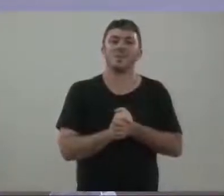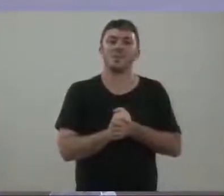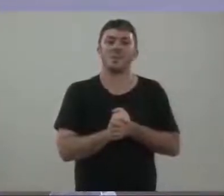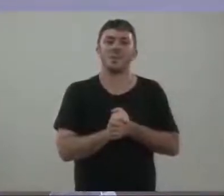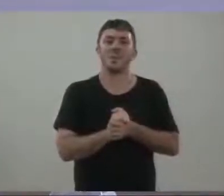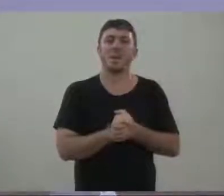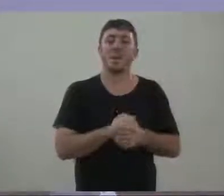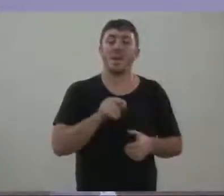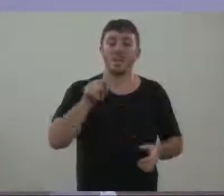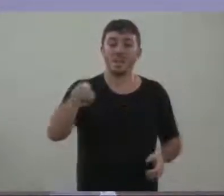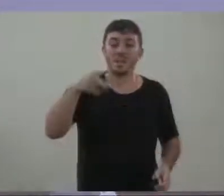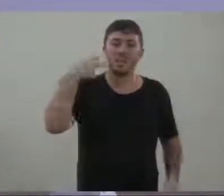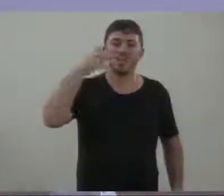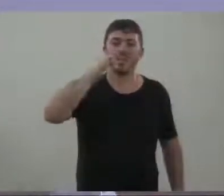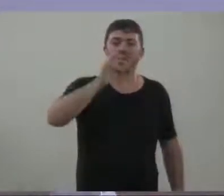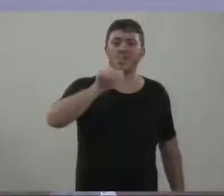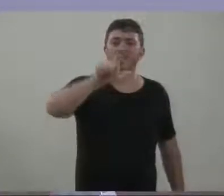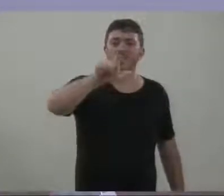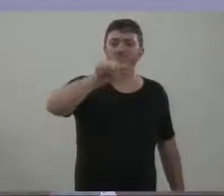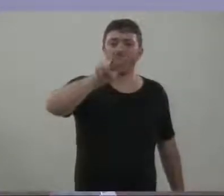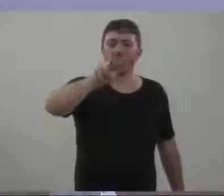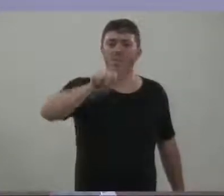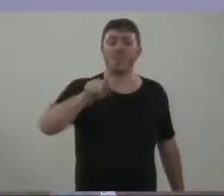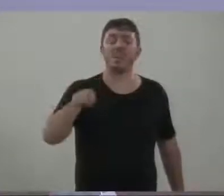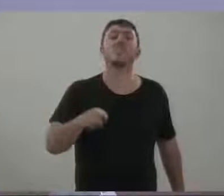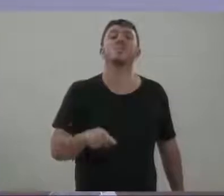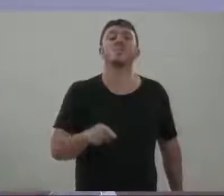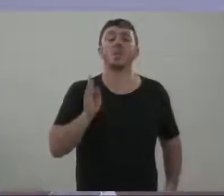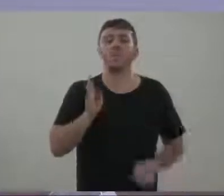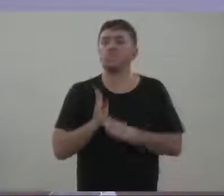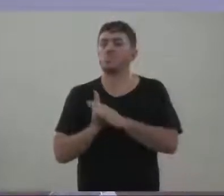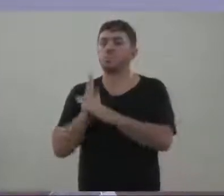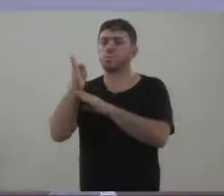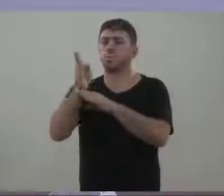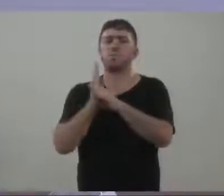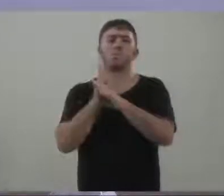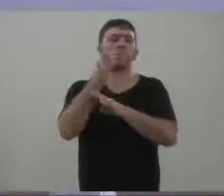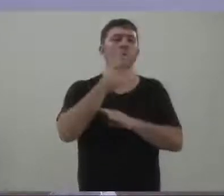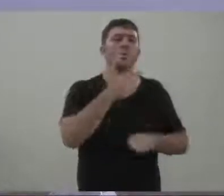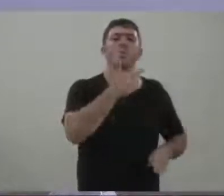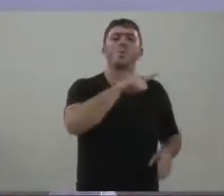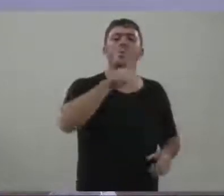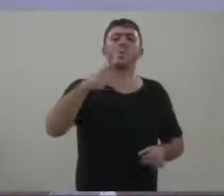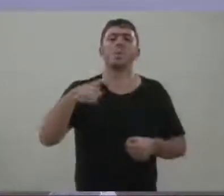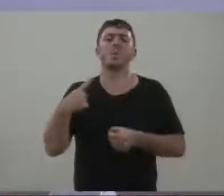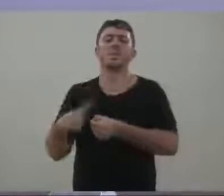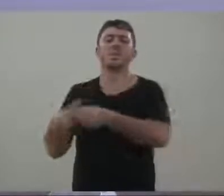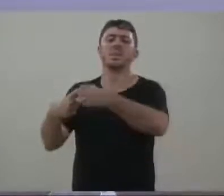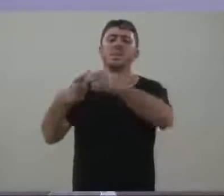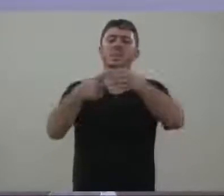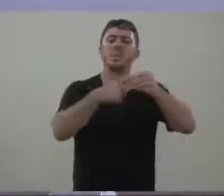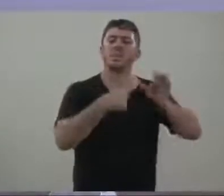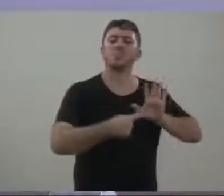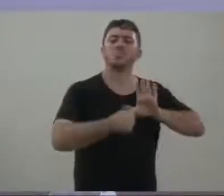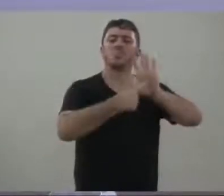Falo porque ela, em diversas vezes, foi em outras cidades apresentar o que é o melhor para o bem-estar